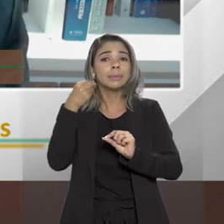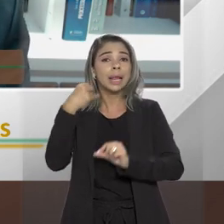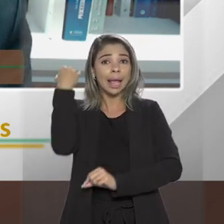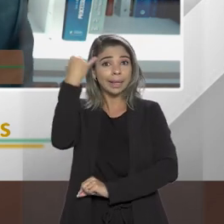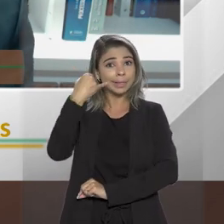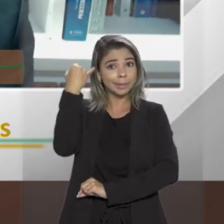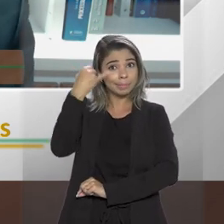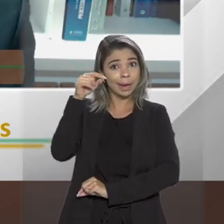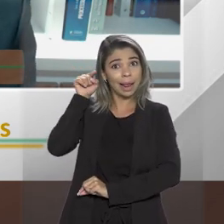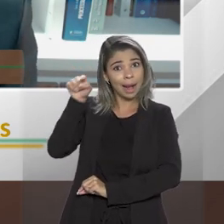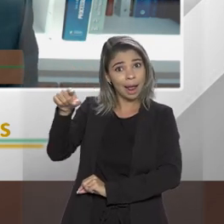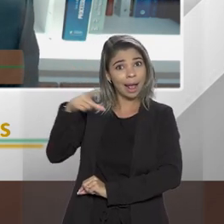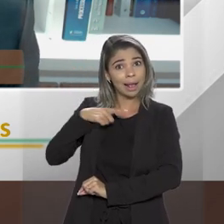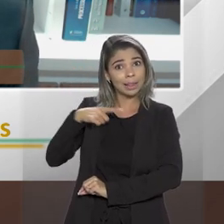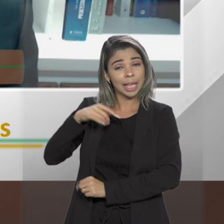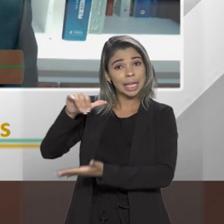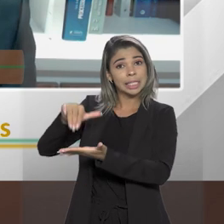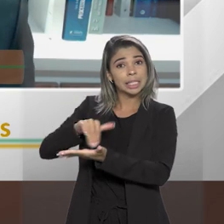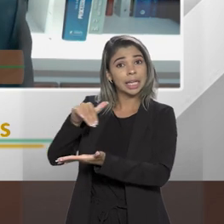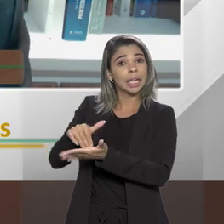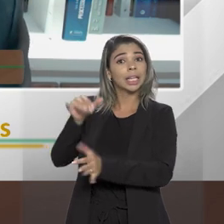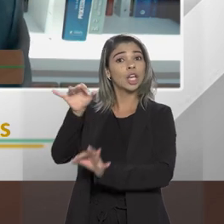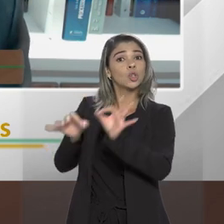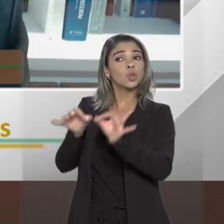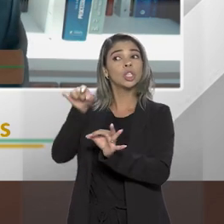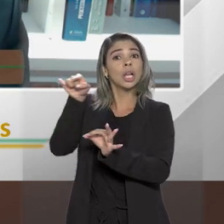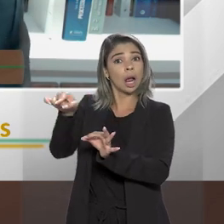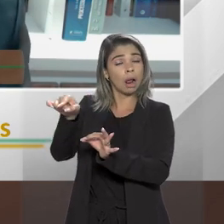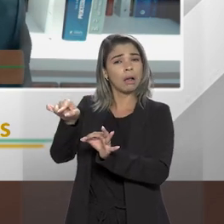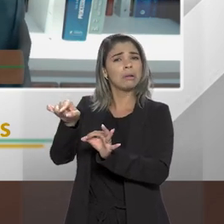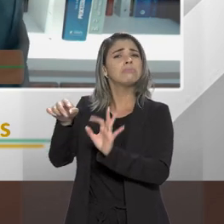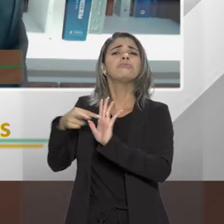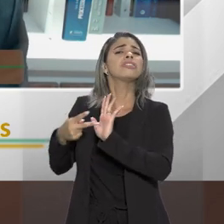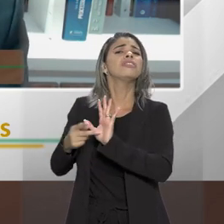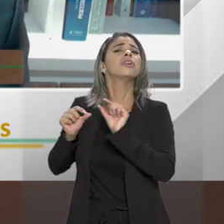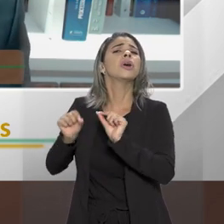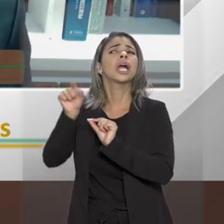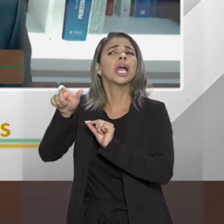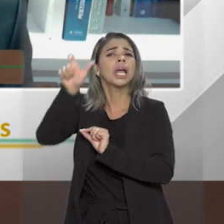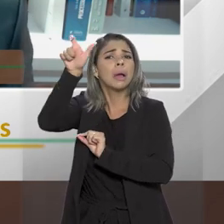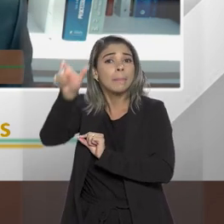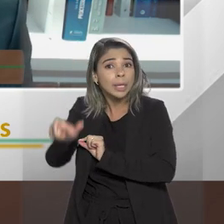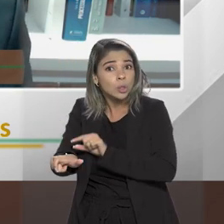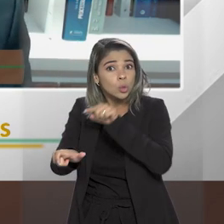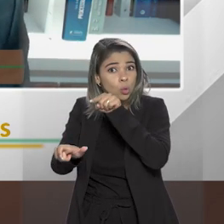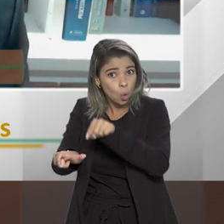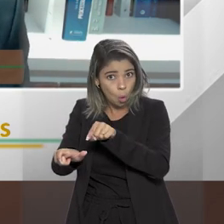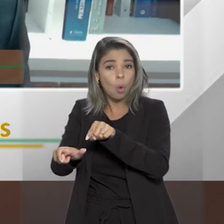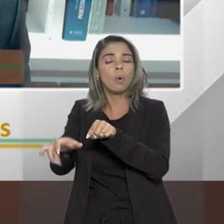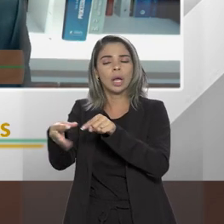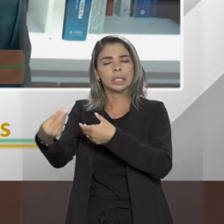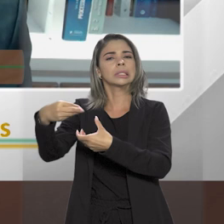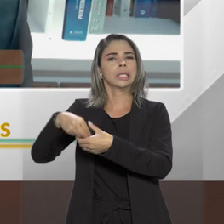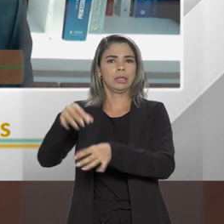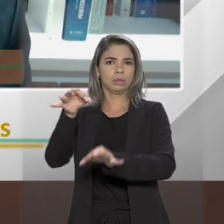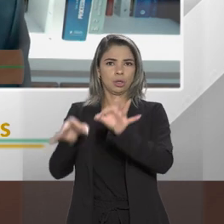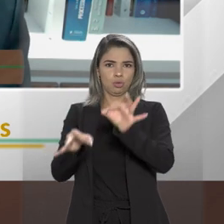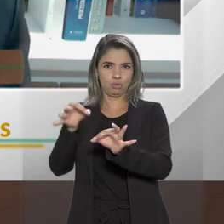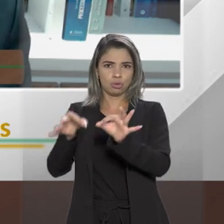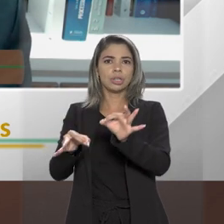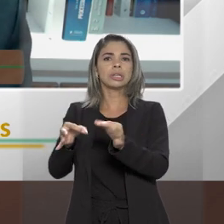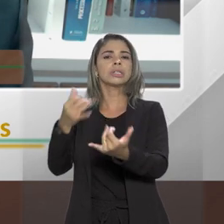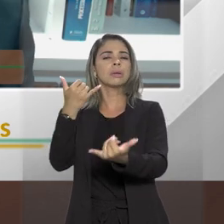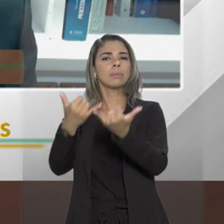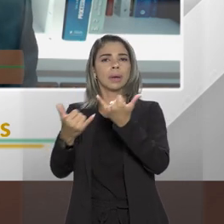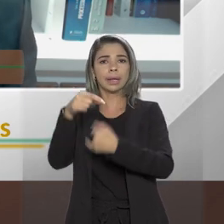onde lá existe o secretário judicial, que seria um servidor do nosso poder judiciário aqui, fazendo um paralelo,